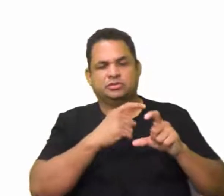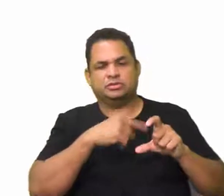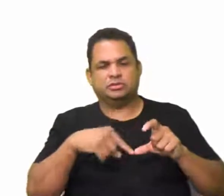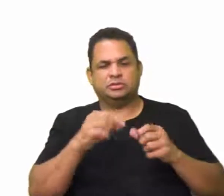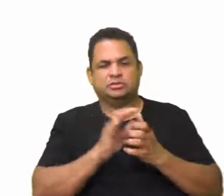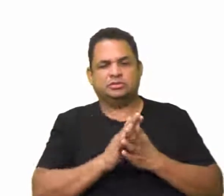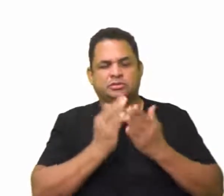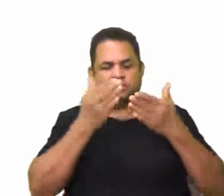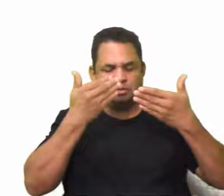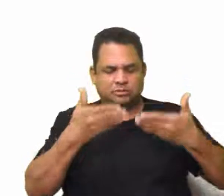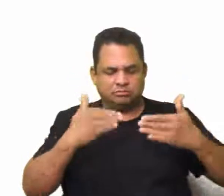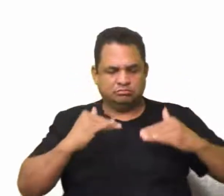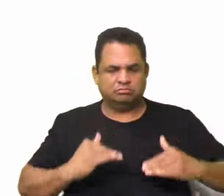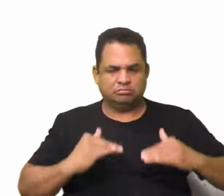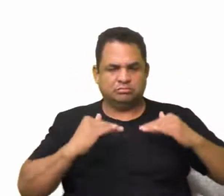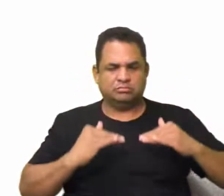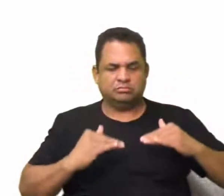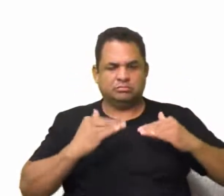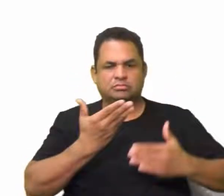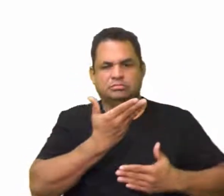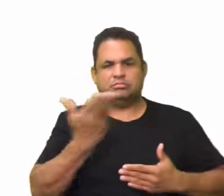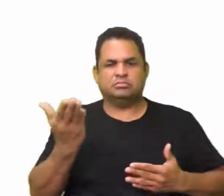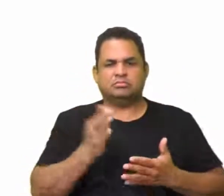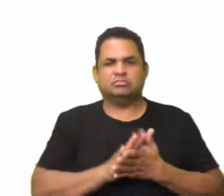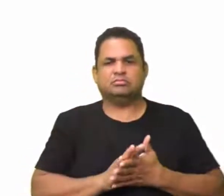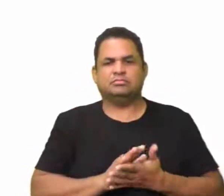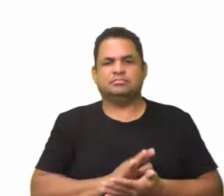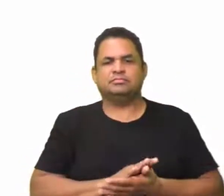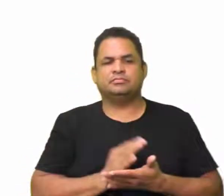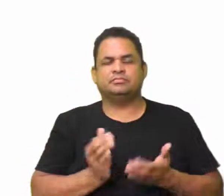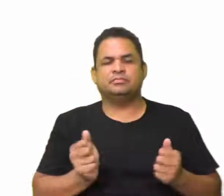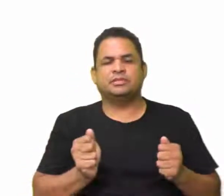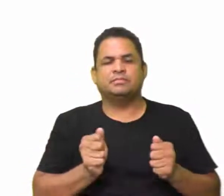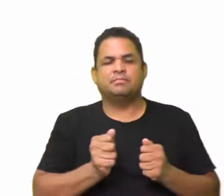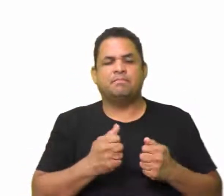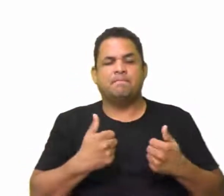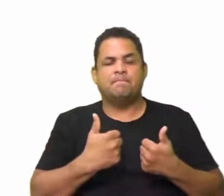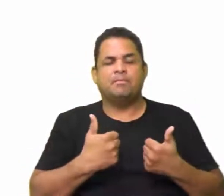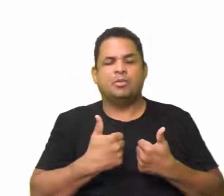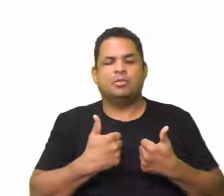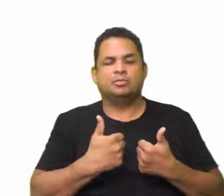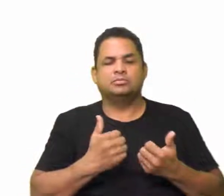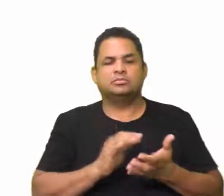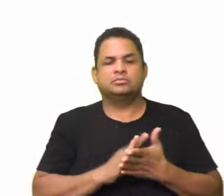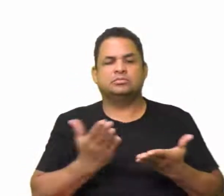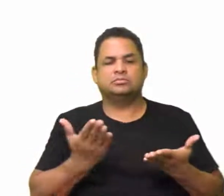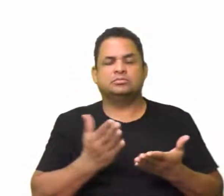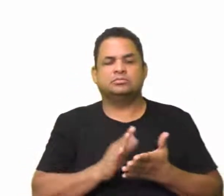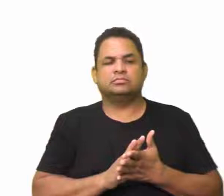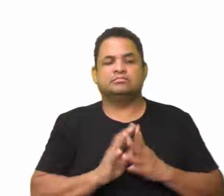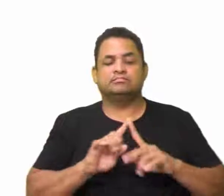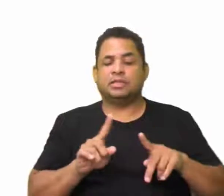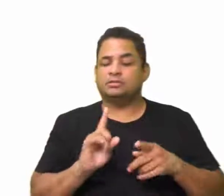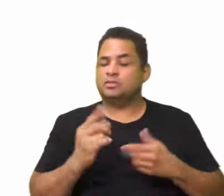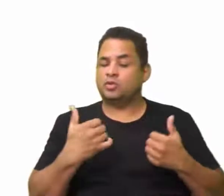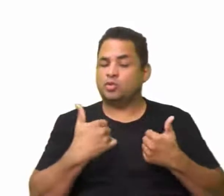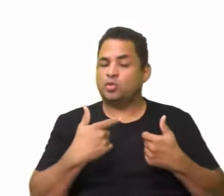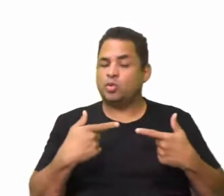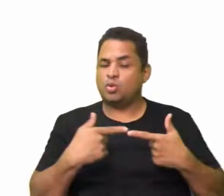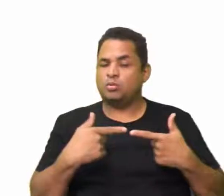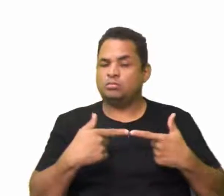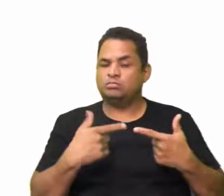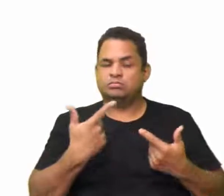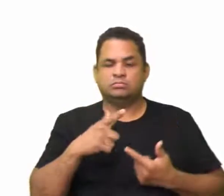em suportes isolados estão representadas, colocadas próximas, como no desenho a seguir, porém sem se tocarem. Um